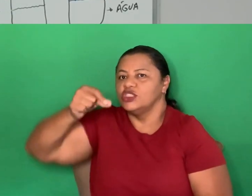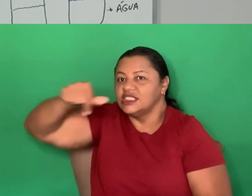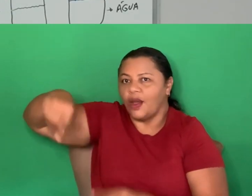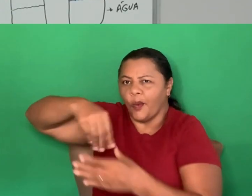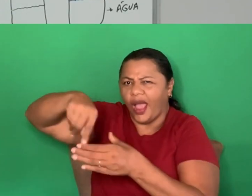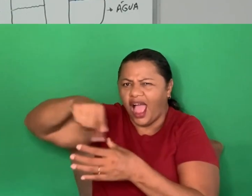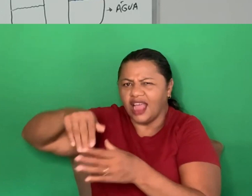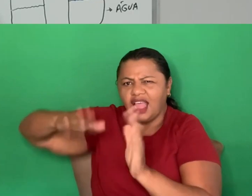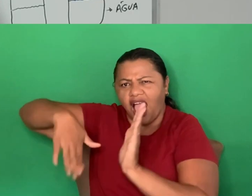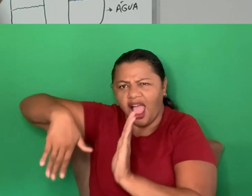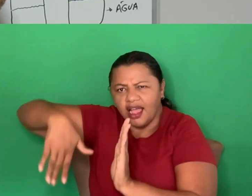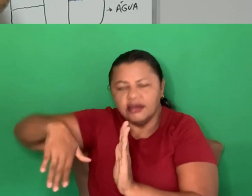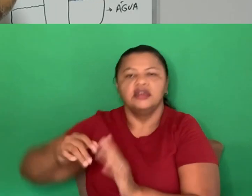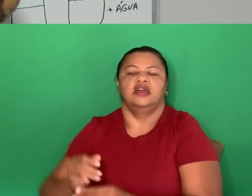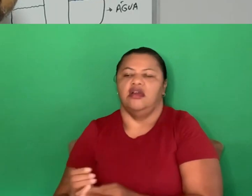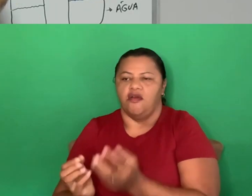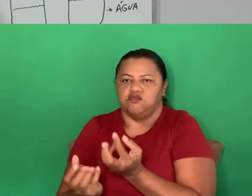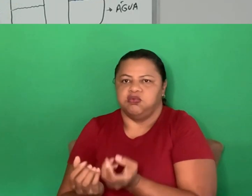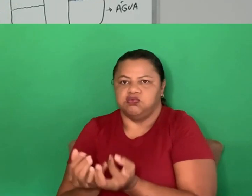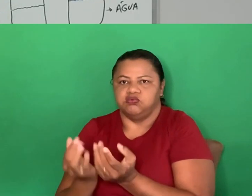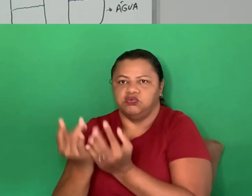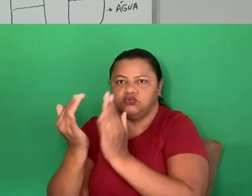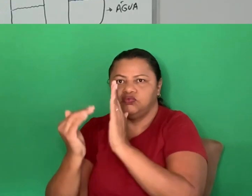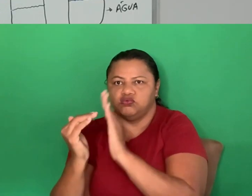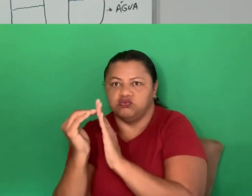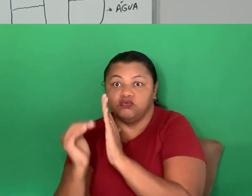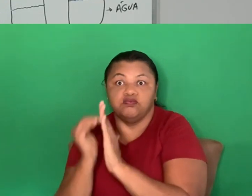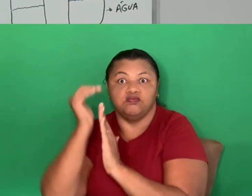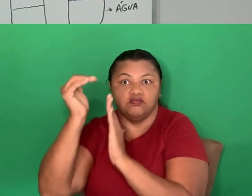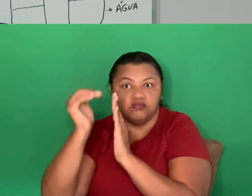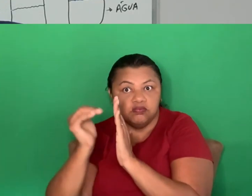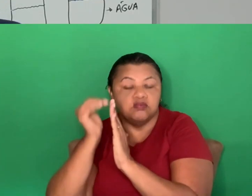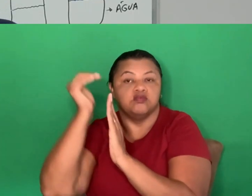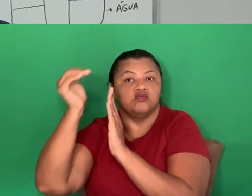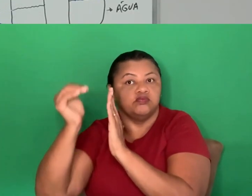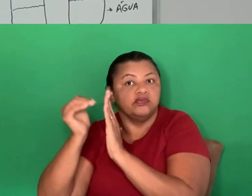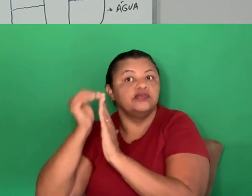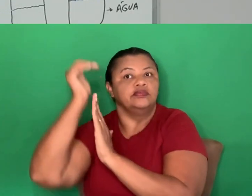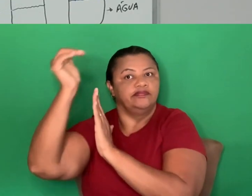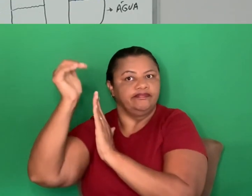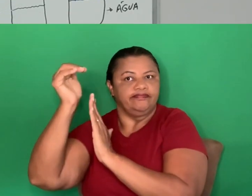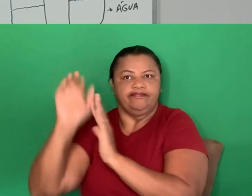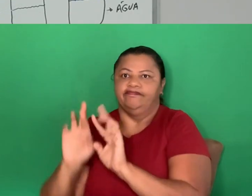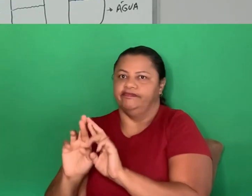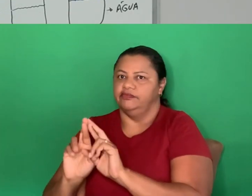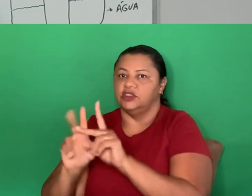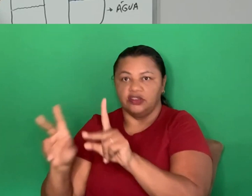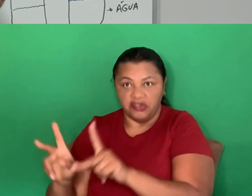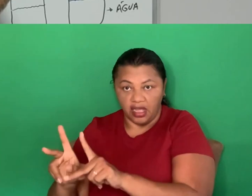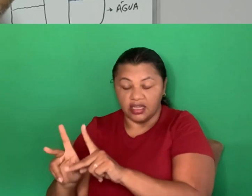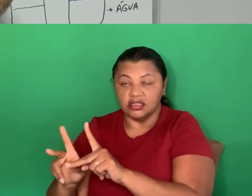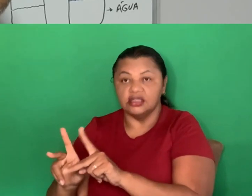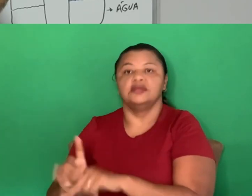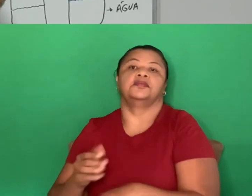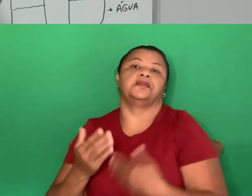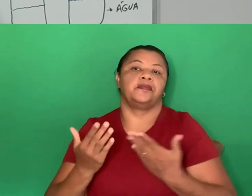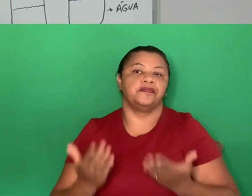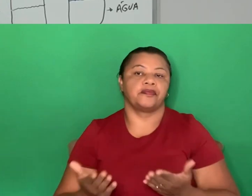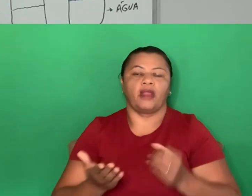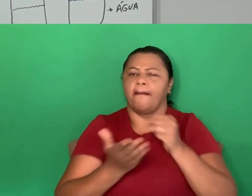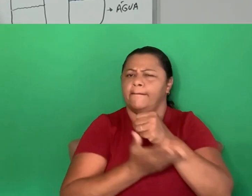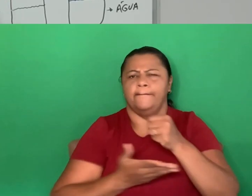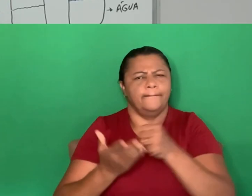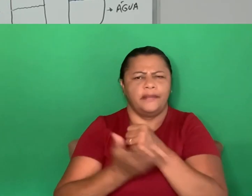fórmula do gás oxigênio, do gás nitrogênio, enfim, do gás carbônico e outros componentes aí do ar.